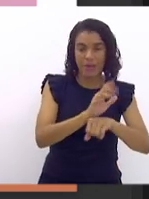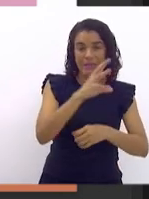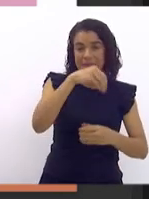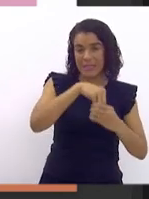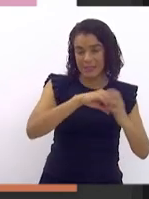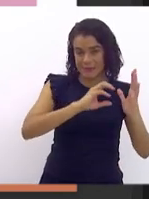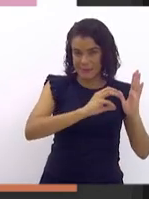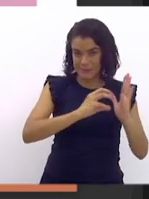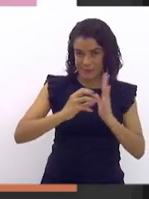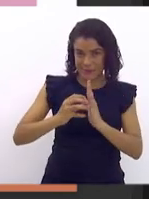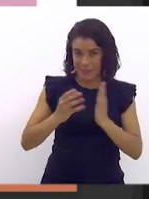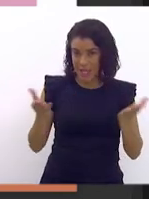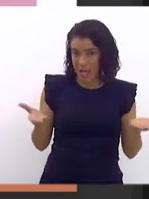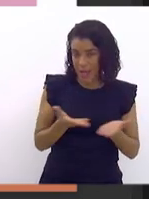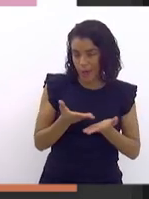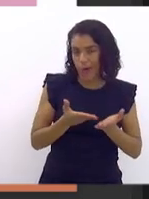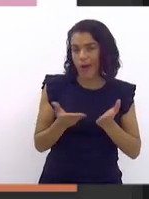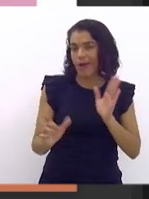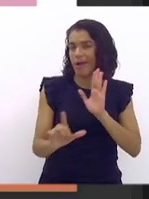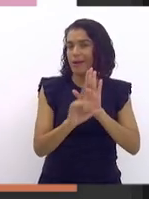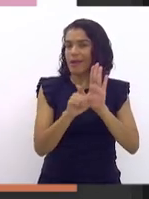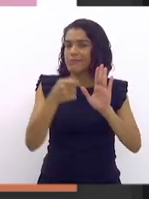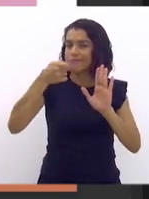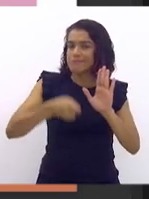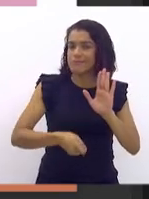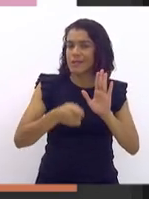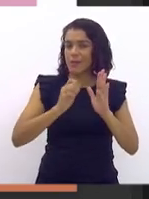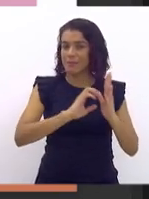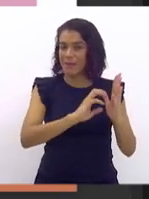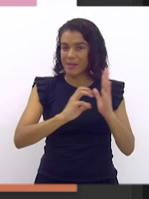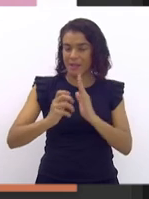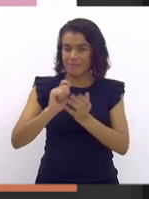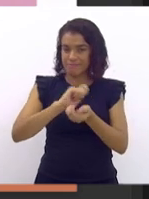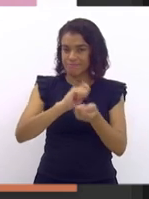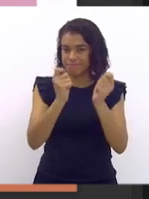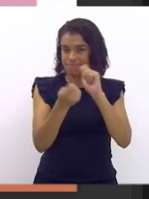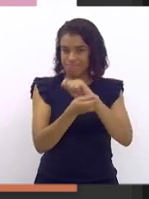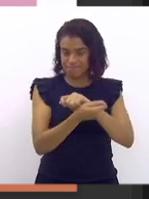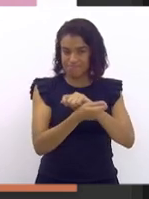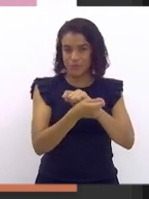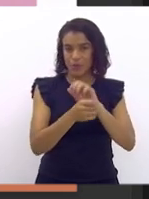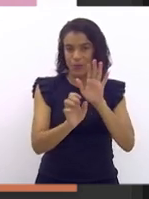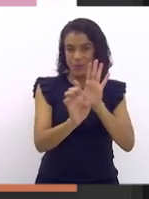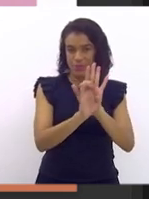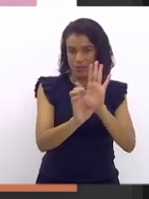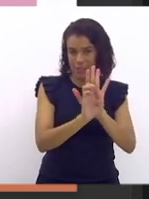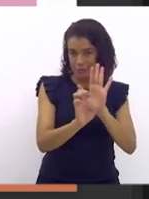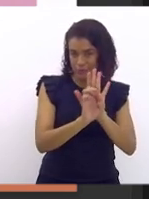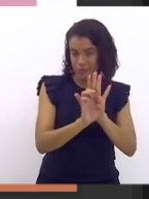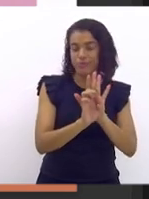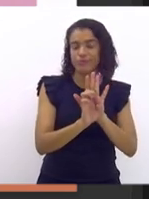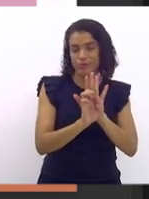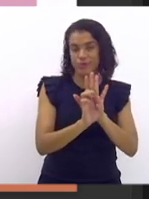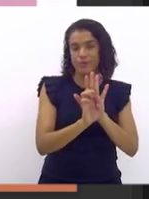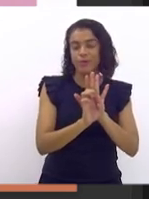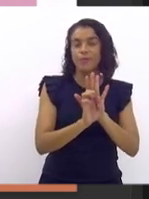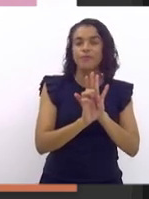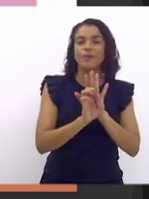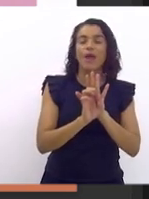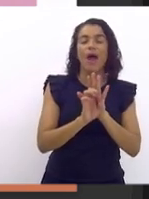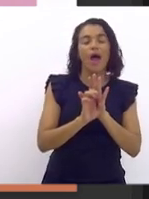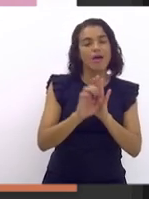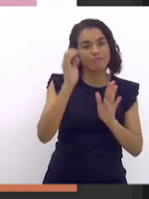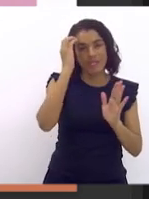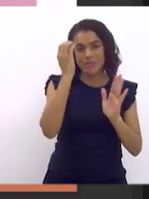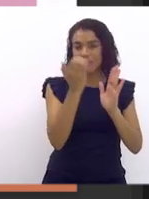partidos. Atualmente, a legislação, ela exige que os partidos adaptem os seus estatutos, né, de funcionamento dos partidos à